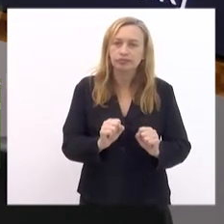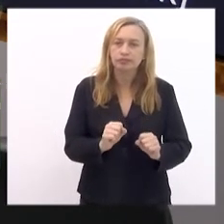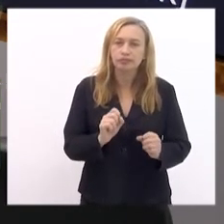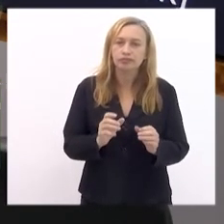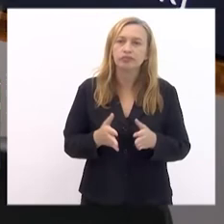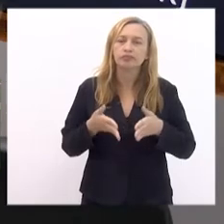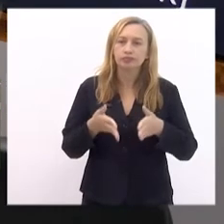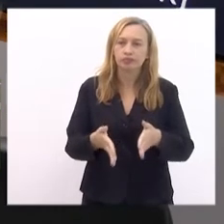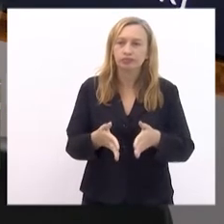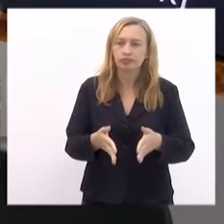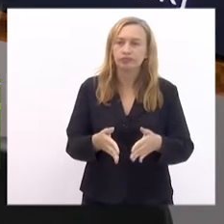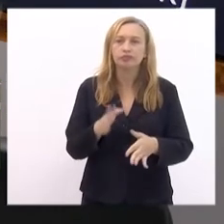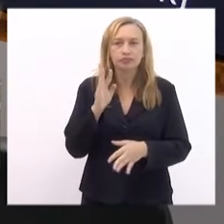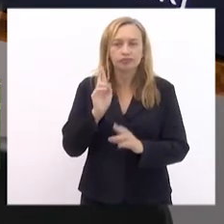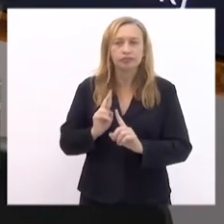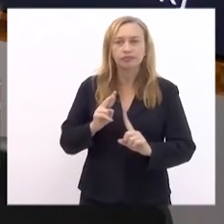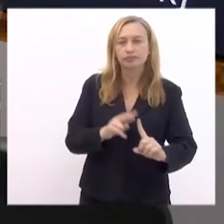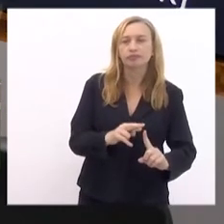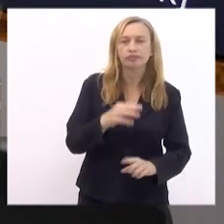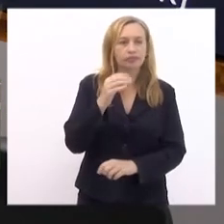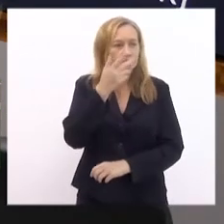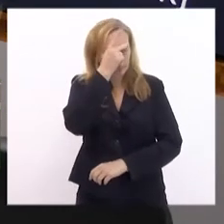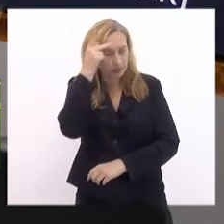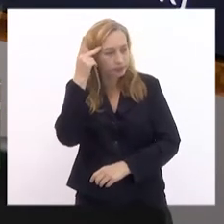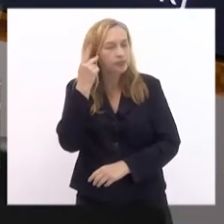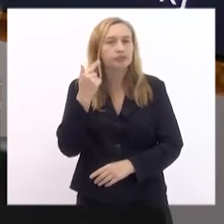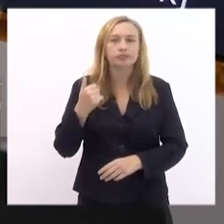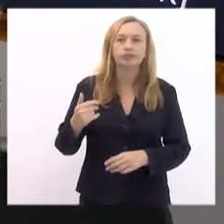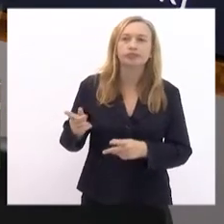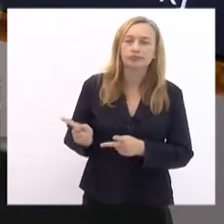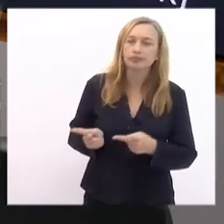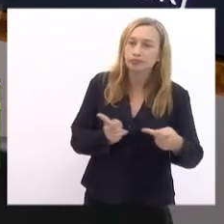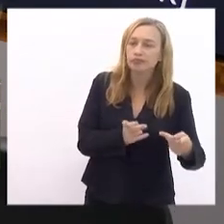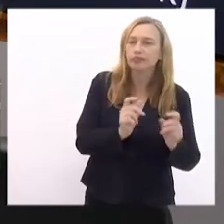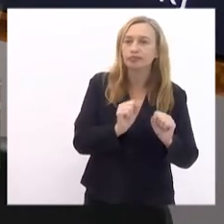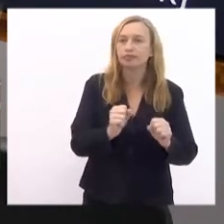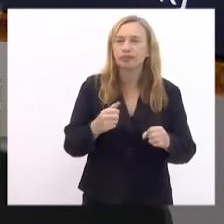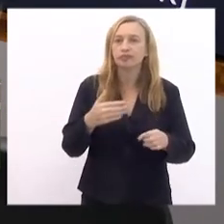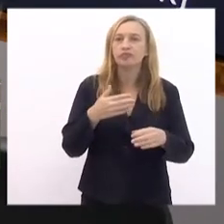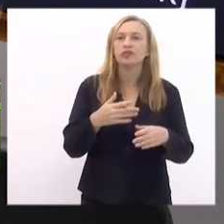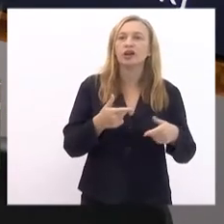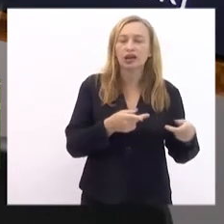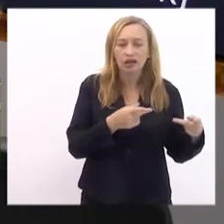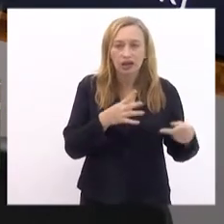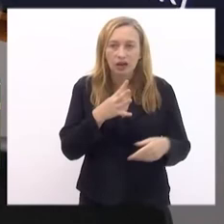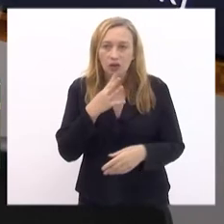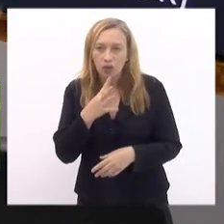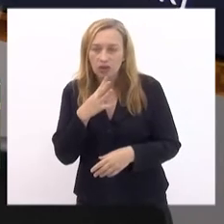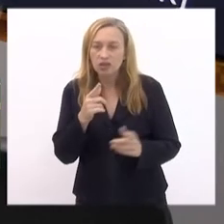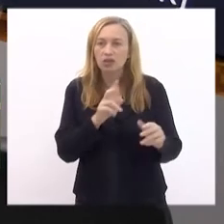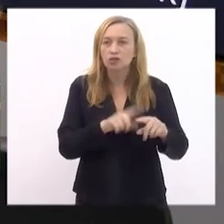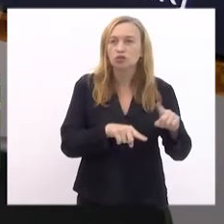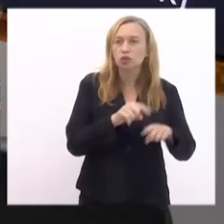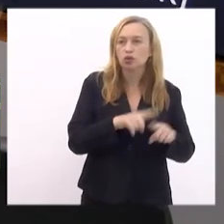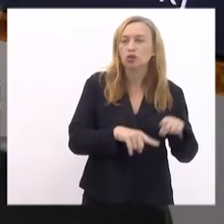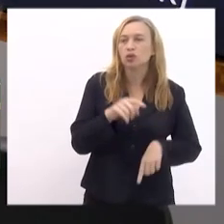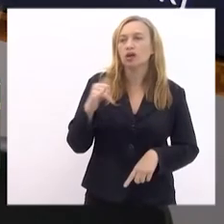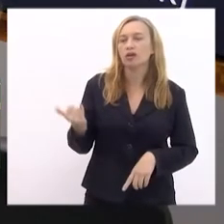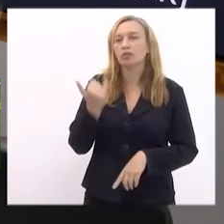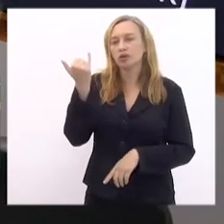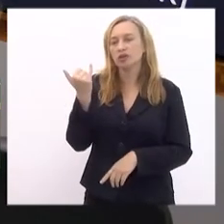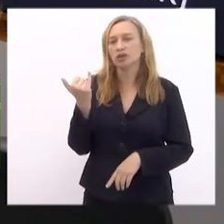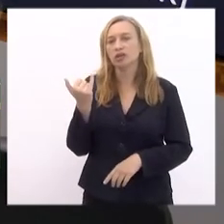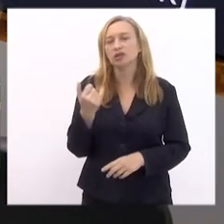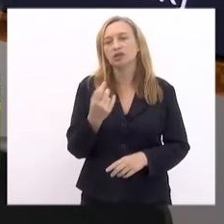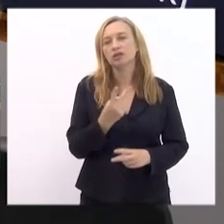de referência por onde as pessoas passem, possam entrar, possam conhecer os produtos, enfim. Isso é muito importante. Então, eu queria fazer essas